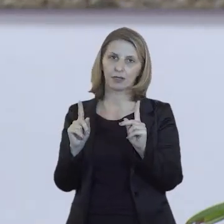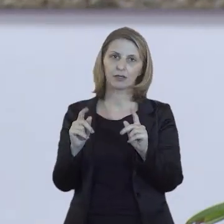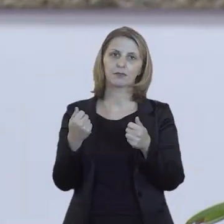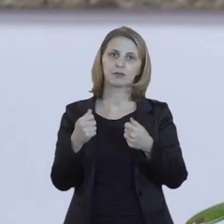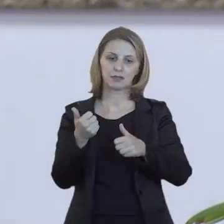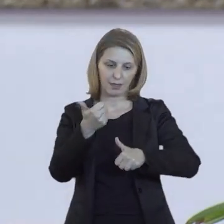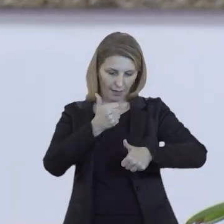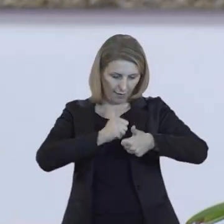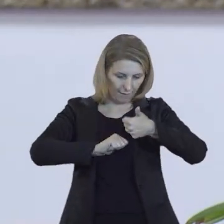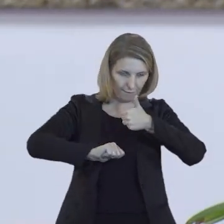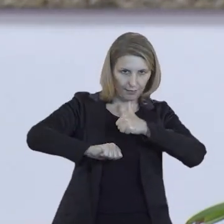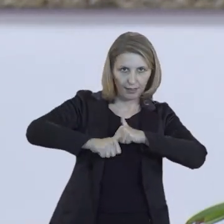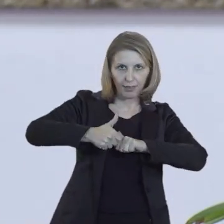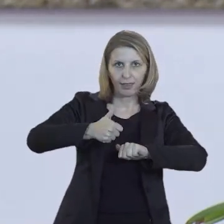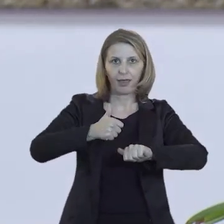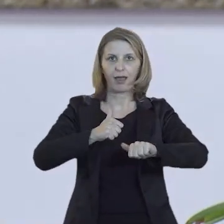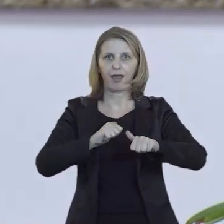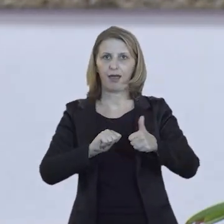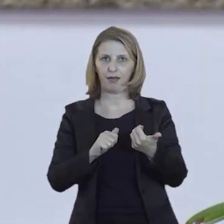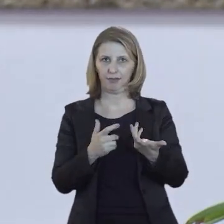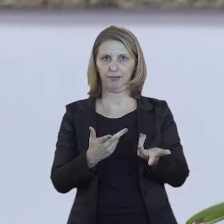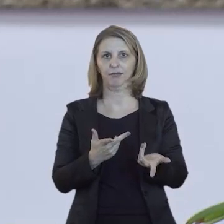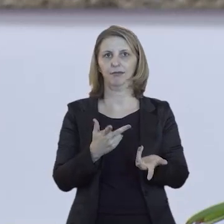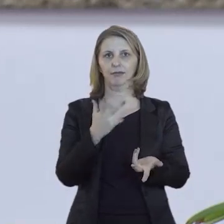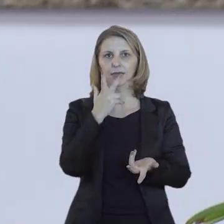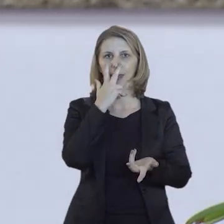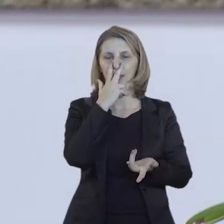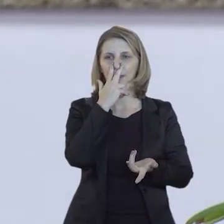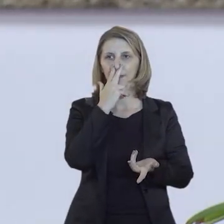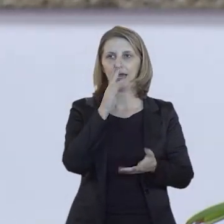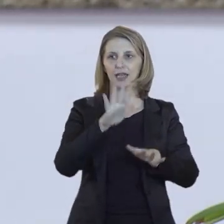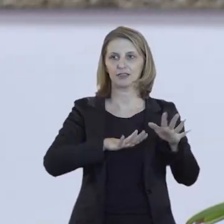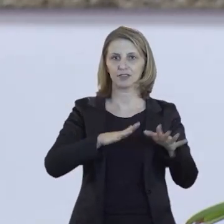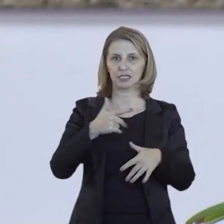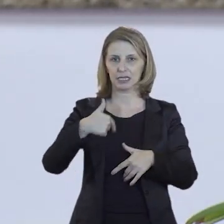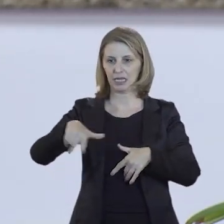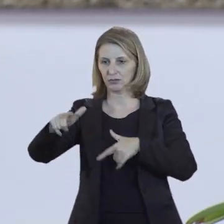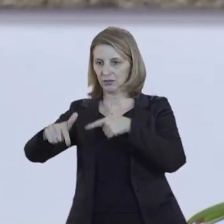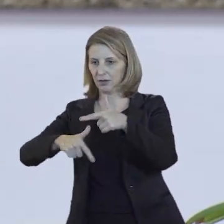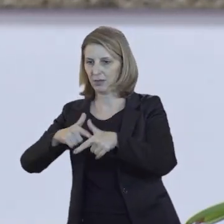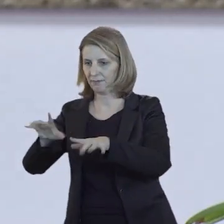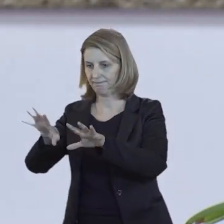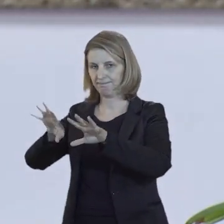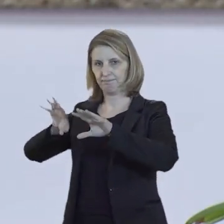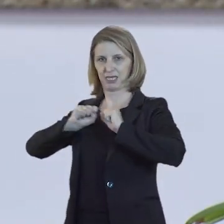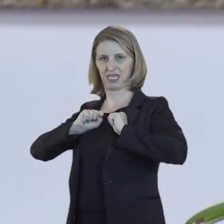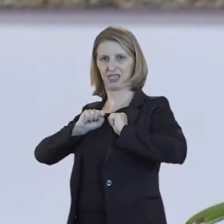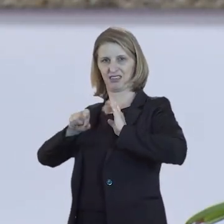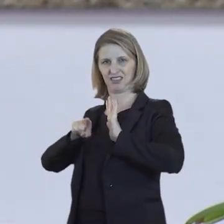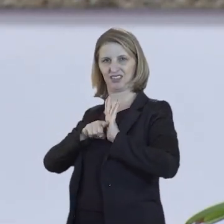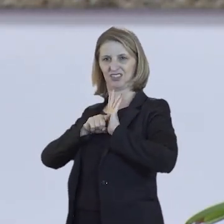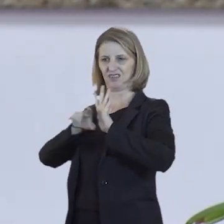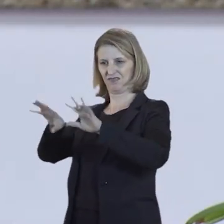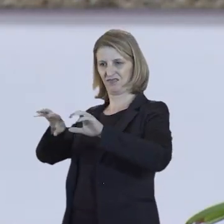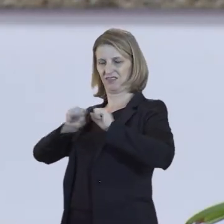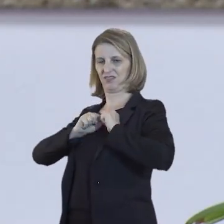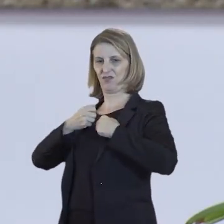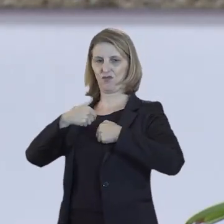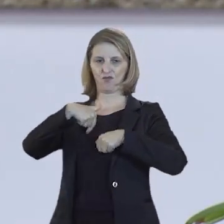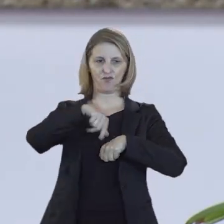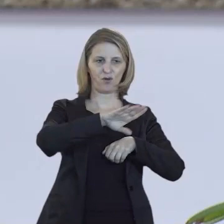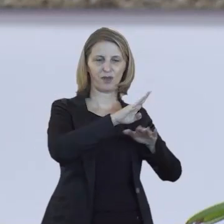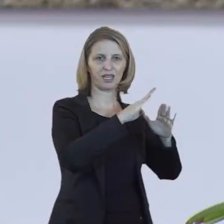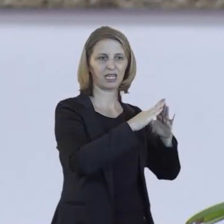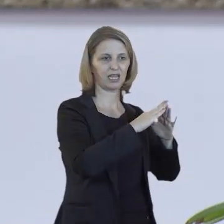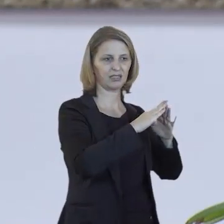o que não sou eu, né? Às vezes a gente fica, isso é meu? Ou eu peguei lá no meu ambiente de trabalho, vim com essa carga